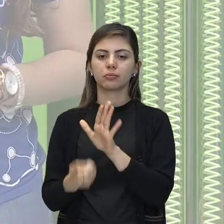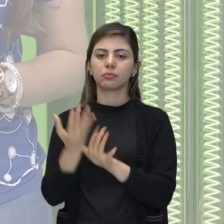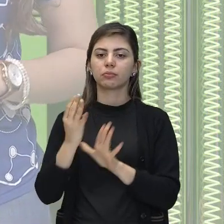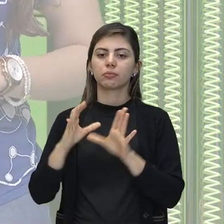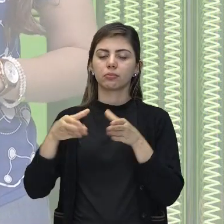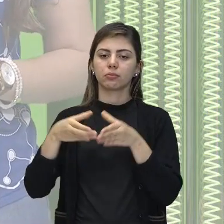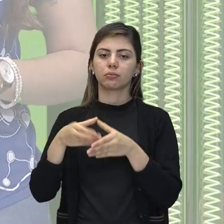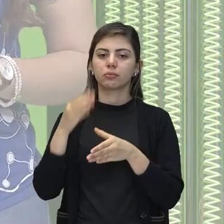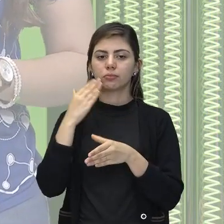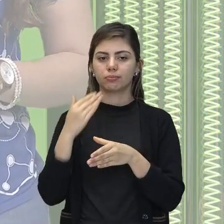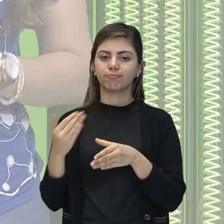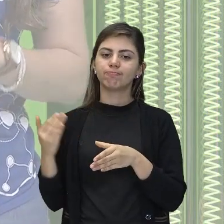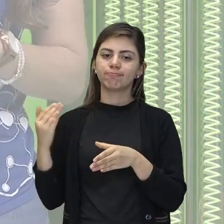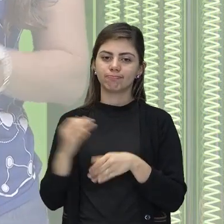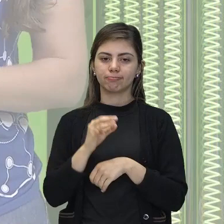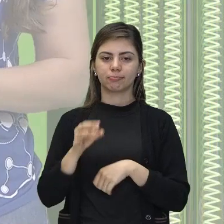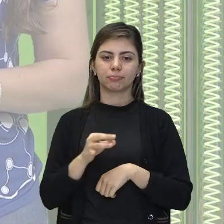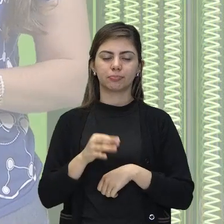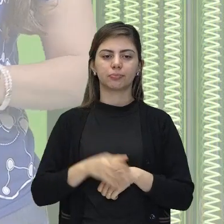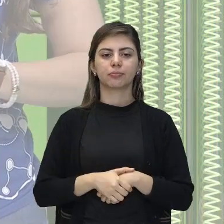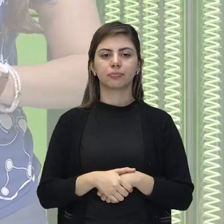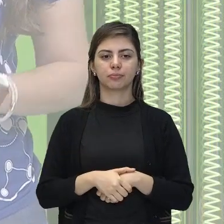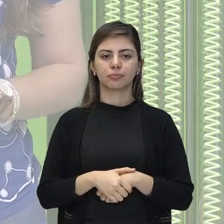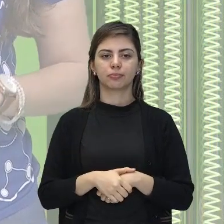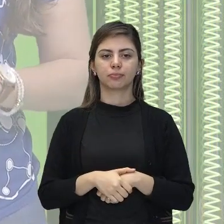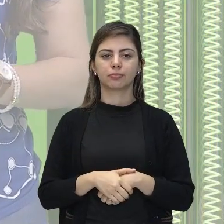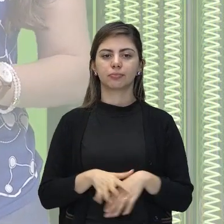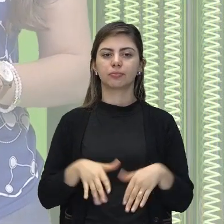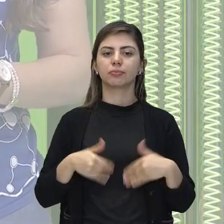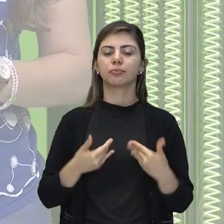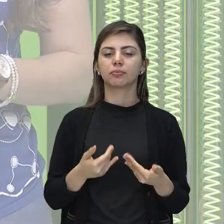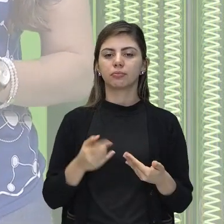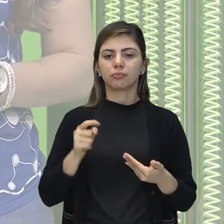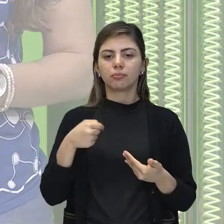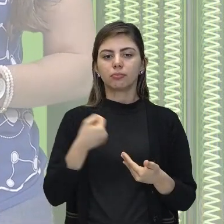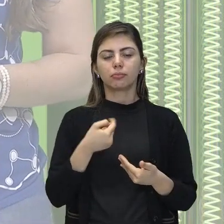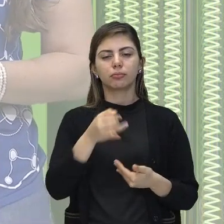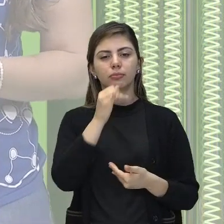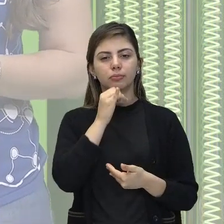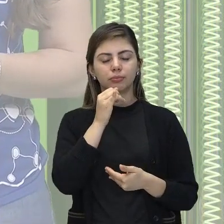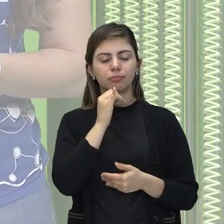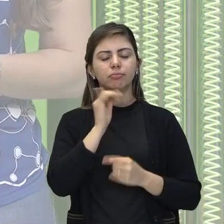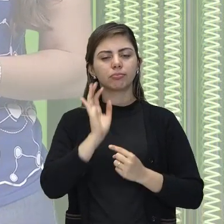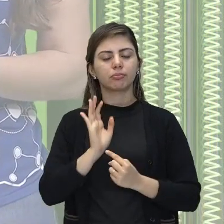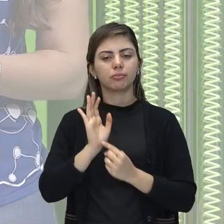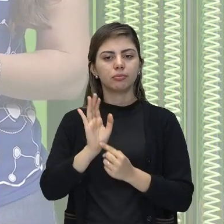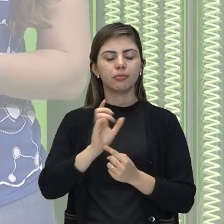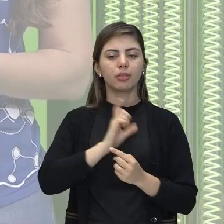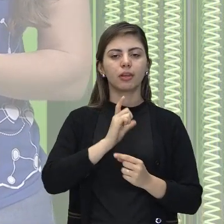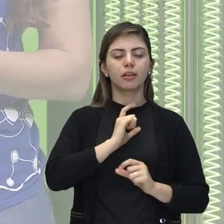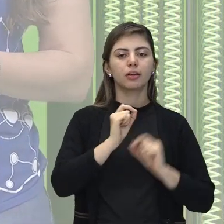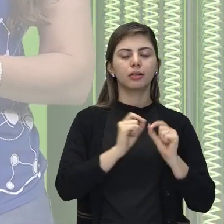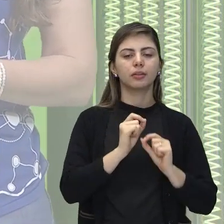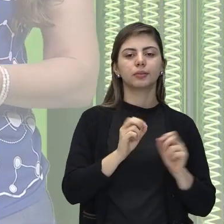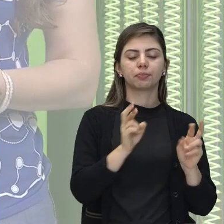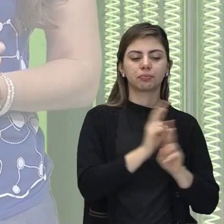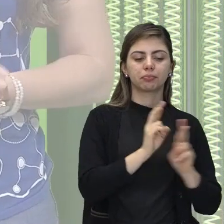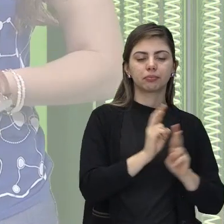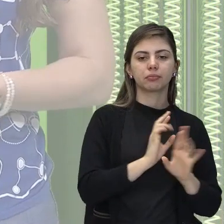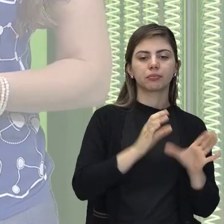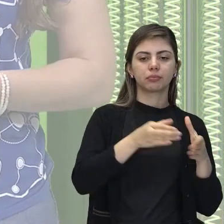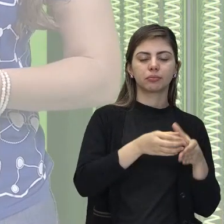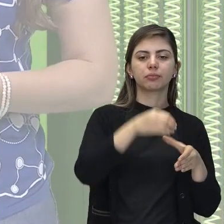essa estrutura aqui, certo? Então, nós vimos aí exemplos de relações